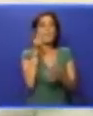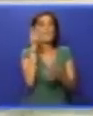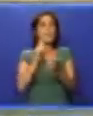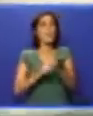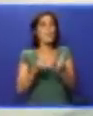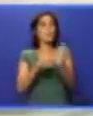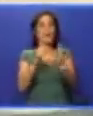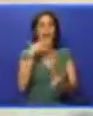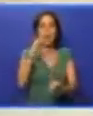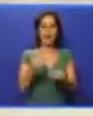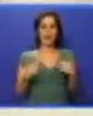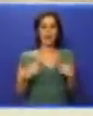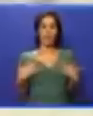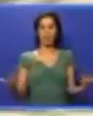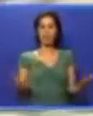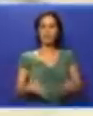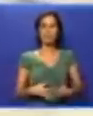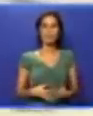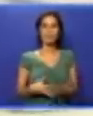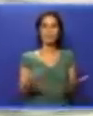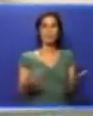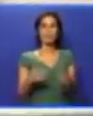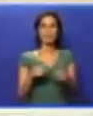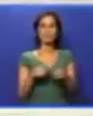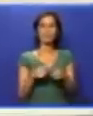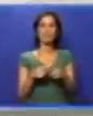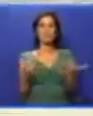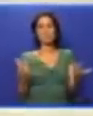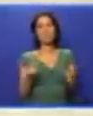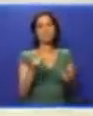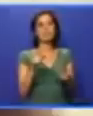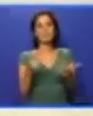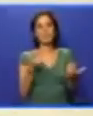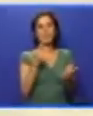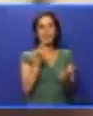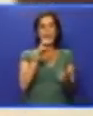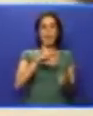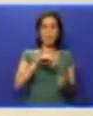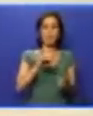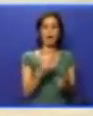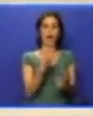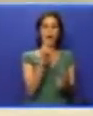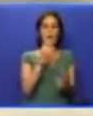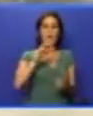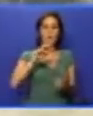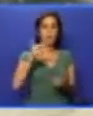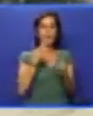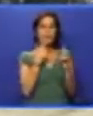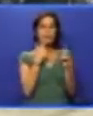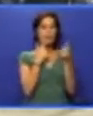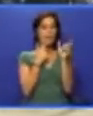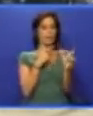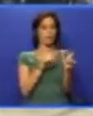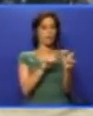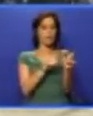É acreditar em nós. Empower vem, pronto, vem daquilo que nós em inglês sabemos que a